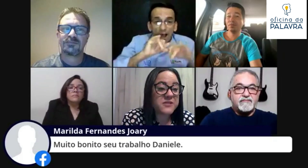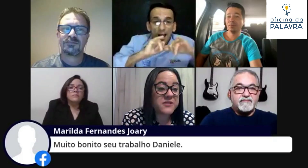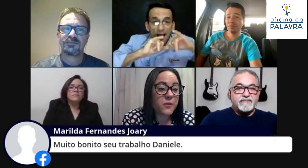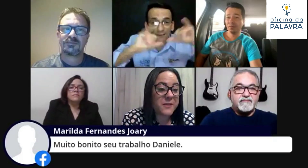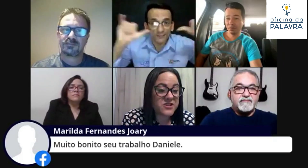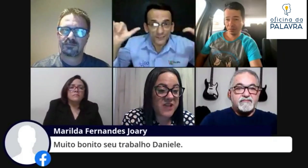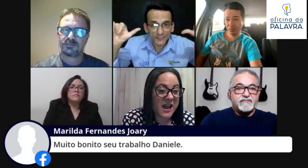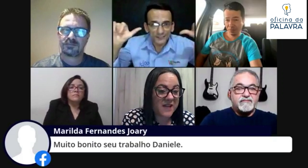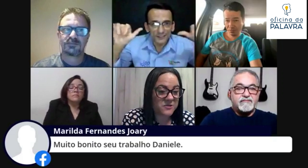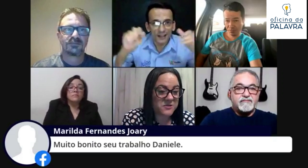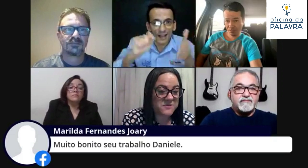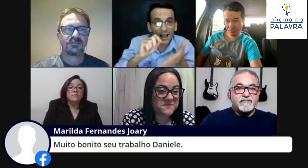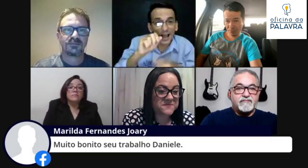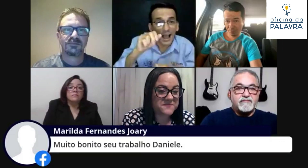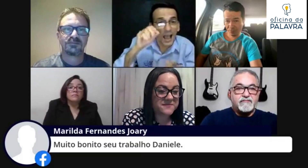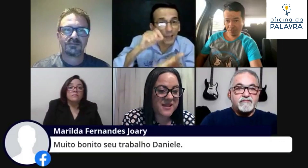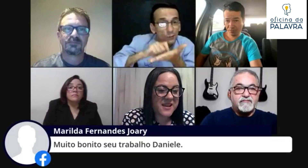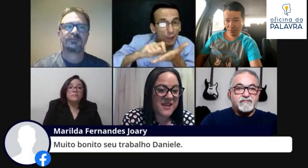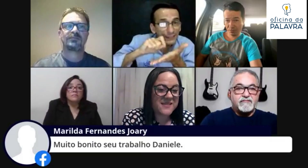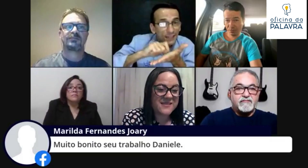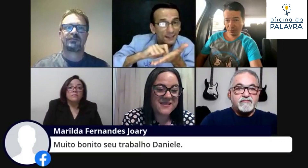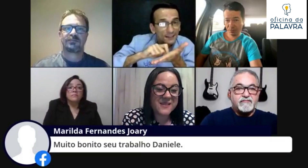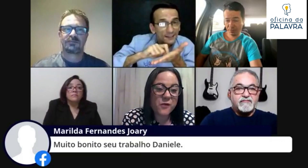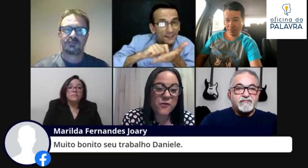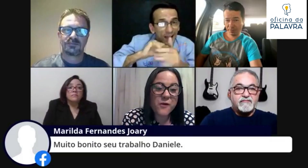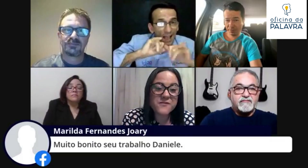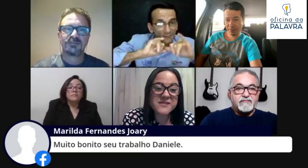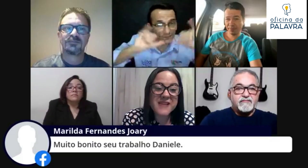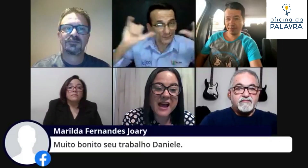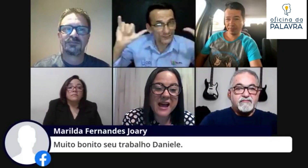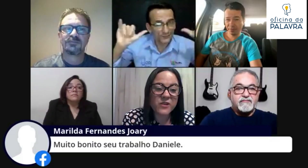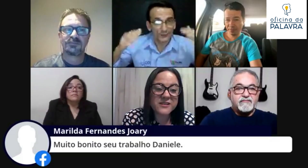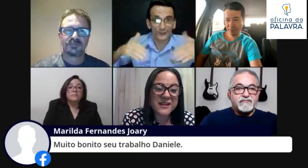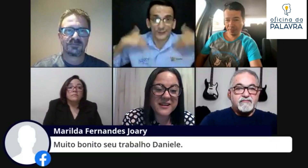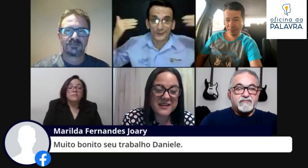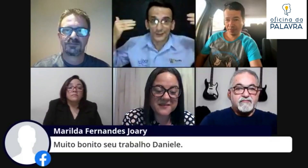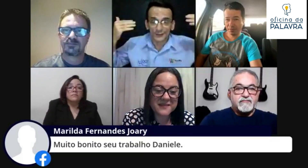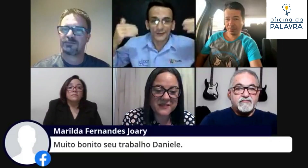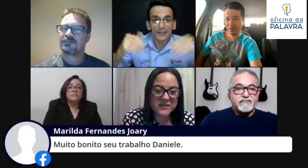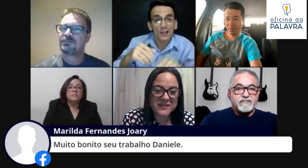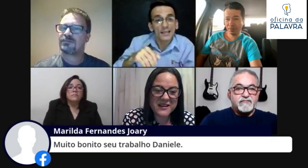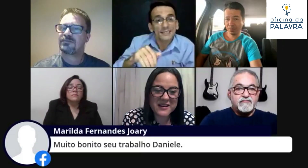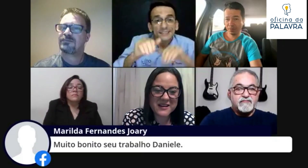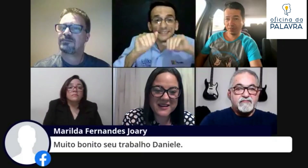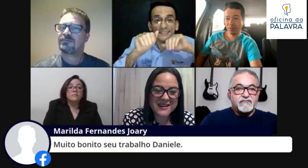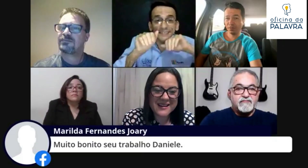já é possível baixá-lo. Então, eu vou avisar, anota aí.